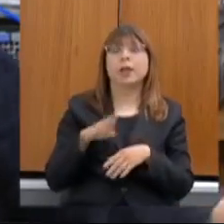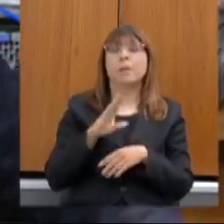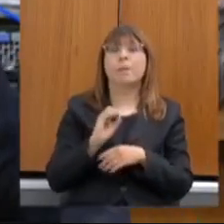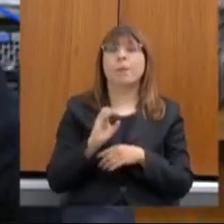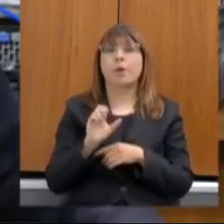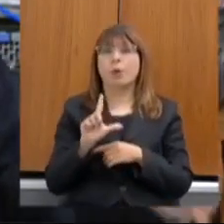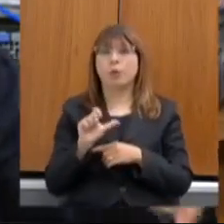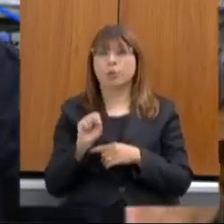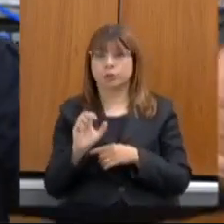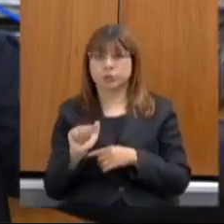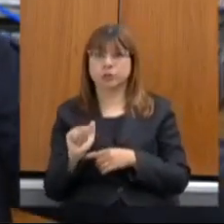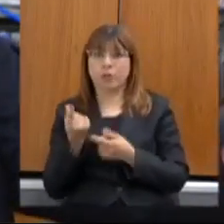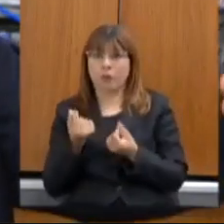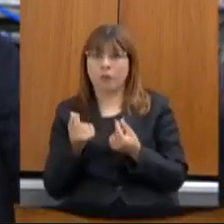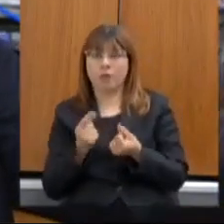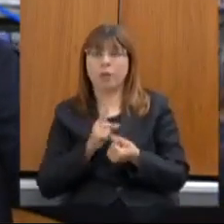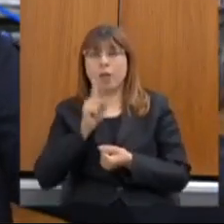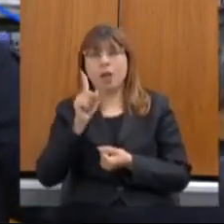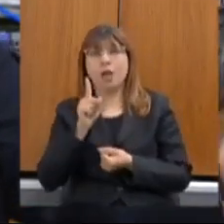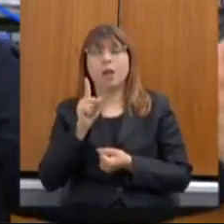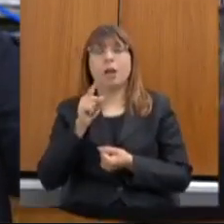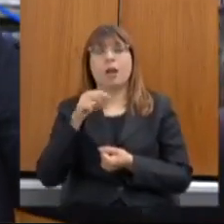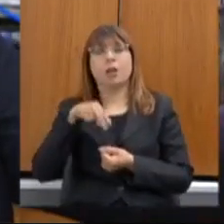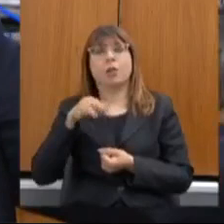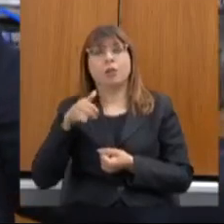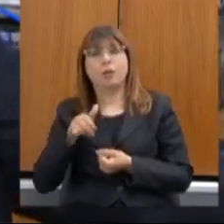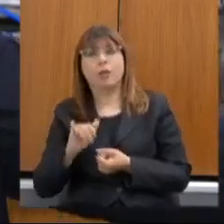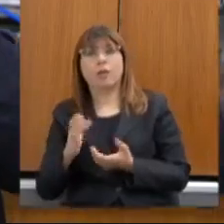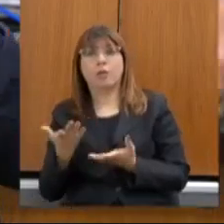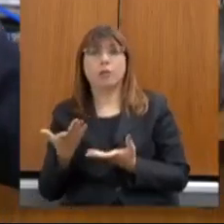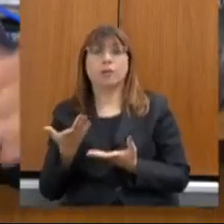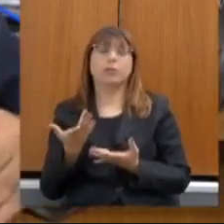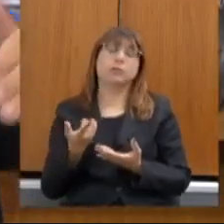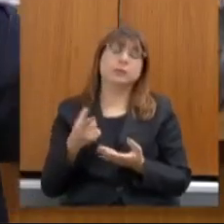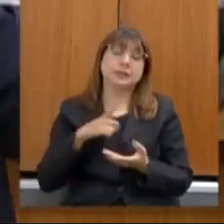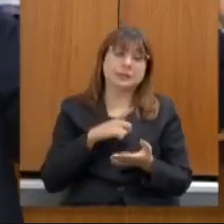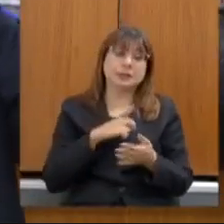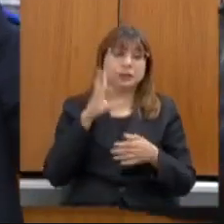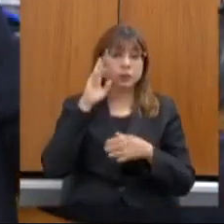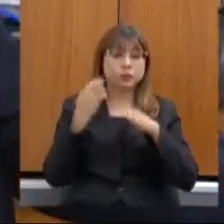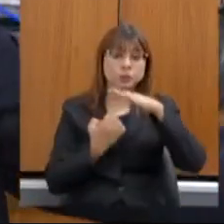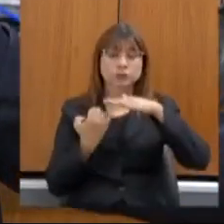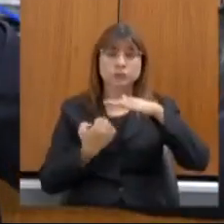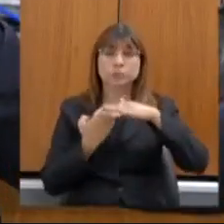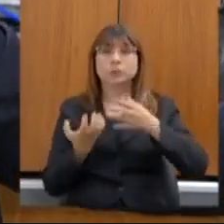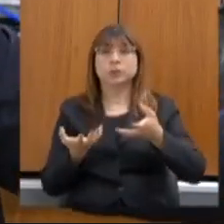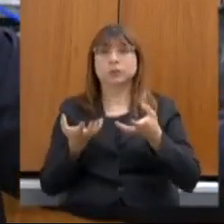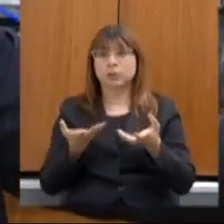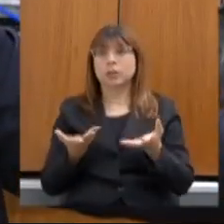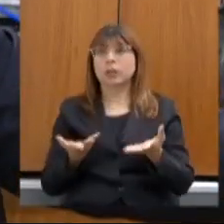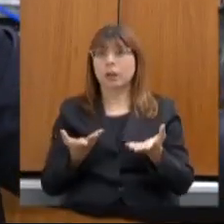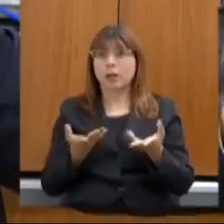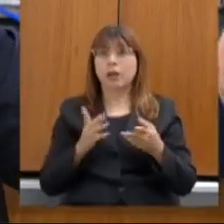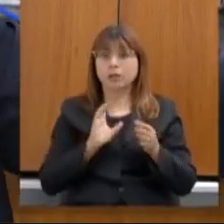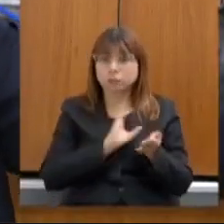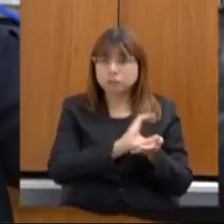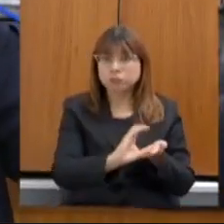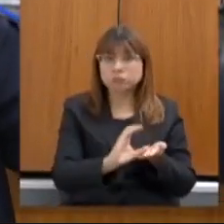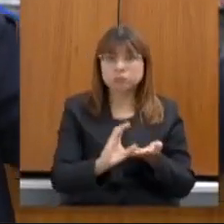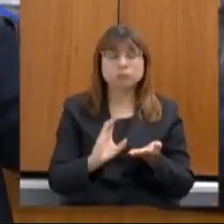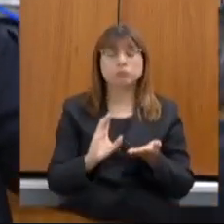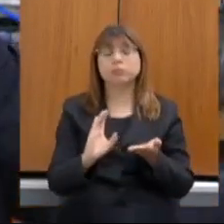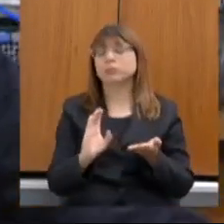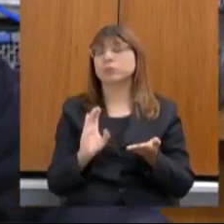diante então e tem empresários que querem ver e sem pedir dinheiro ao bdmg e